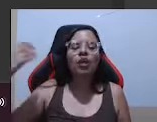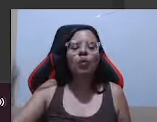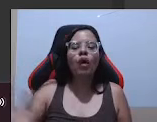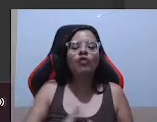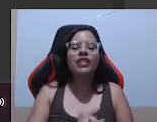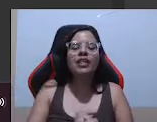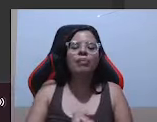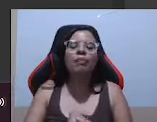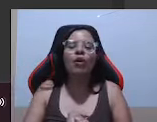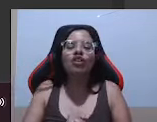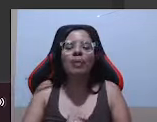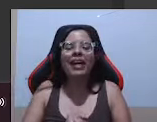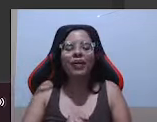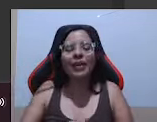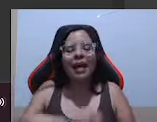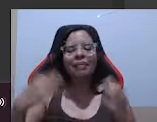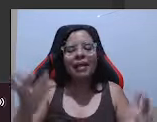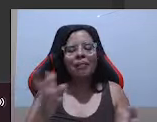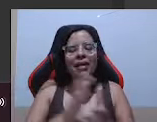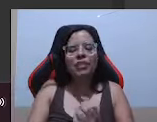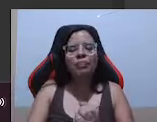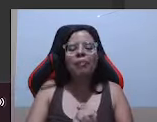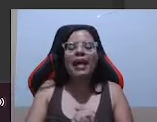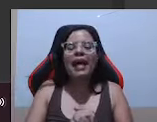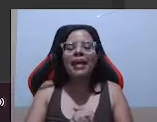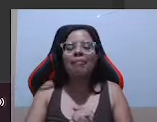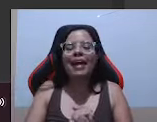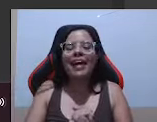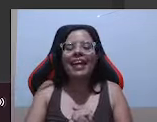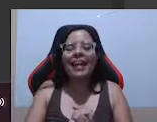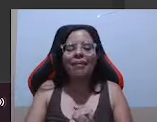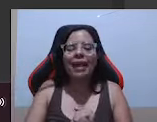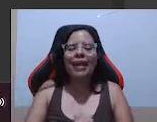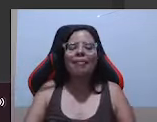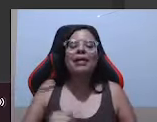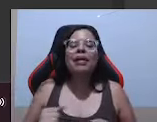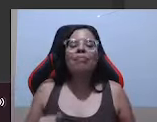Vunesp, no qual você também pode maratonar para se preparar aí